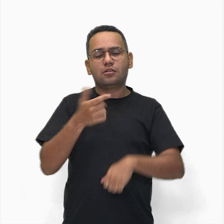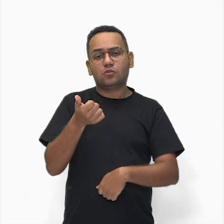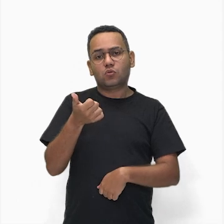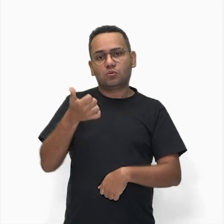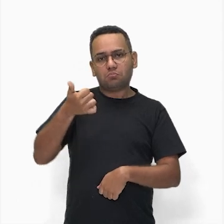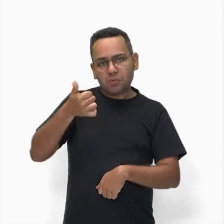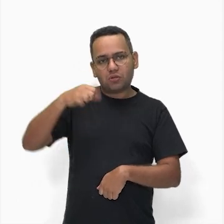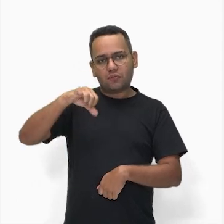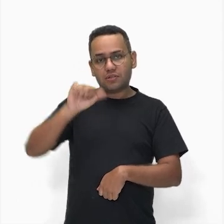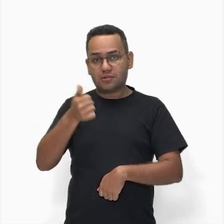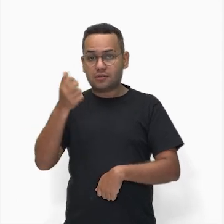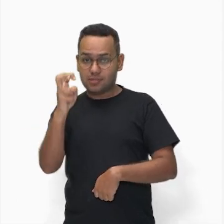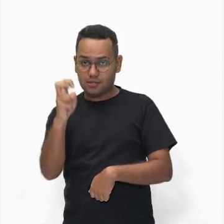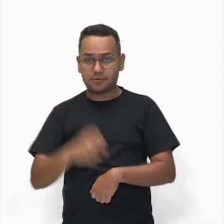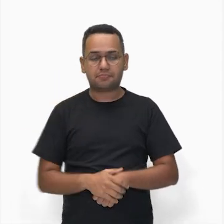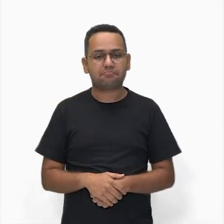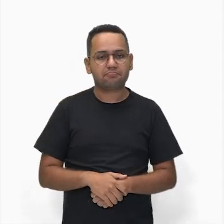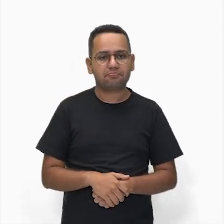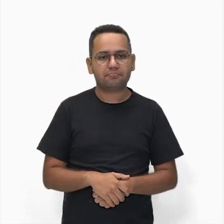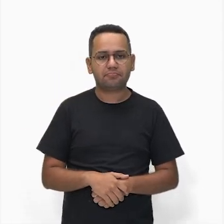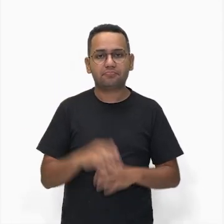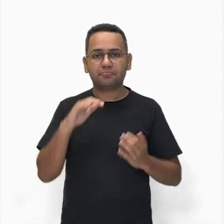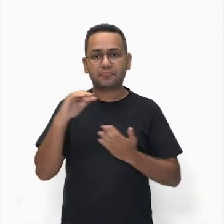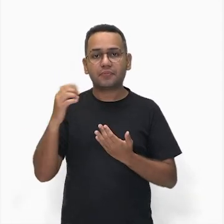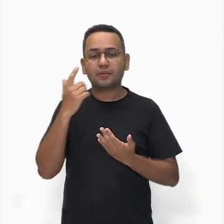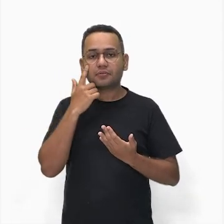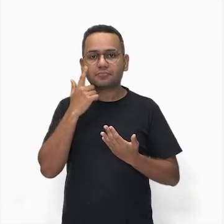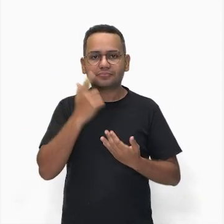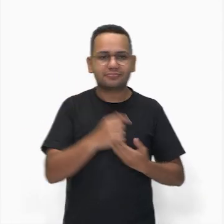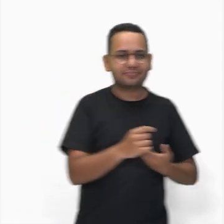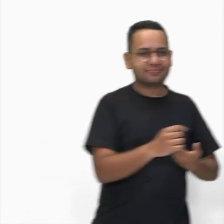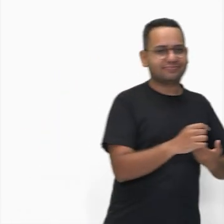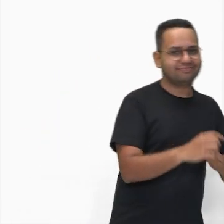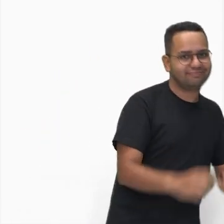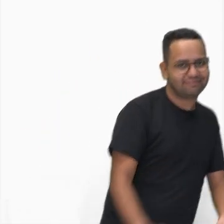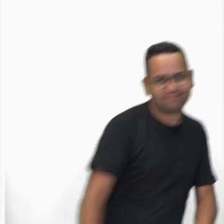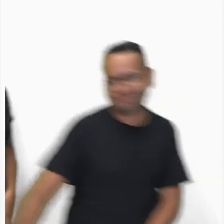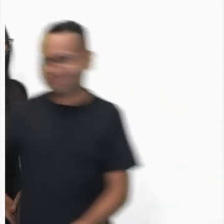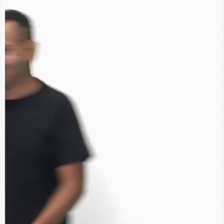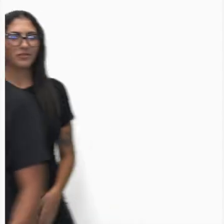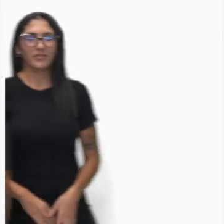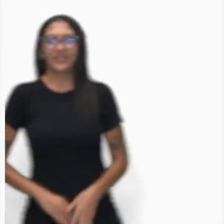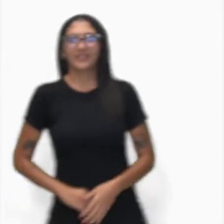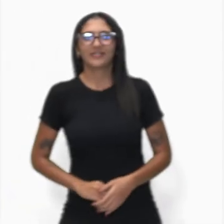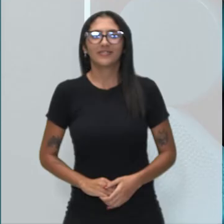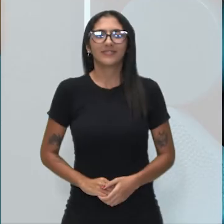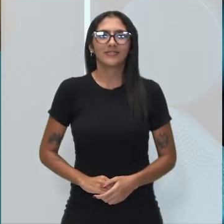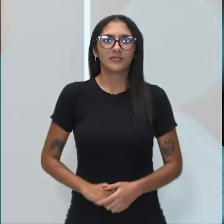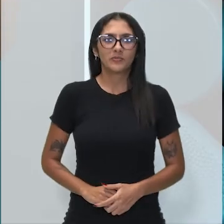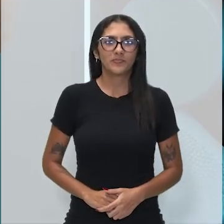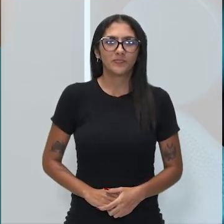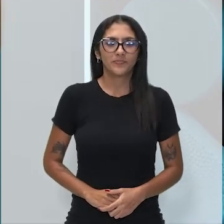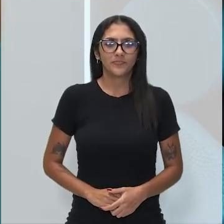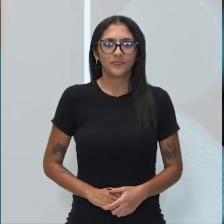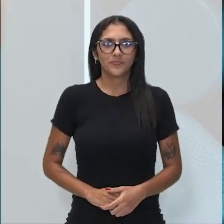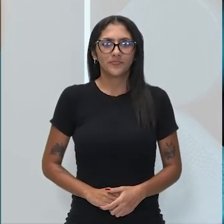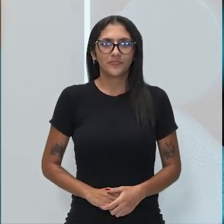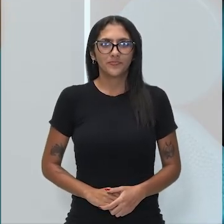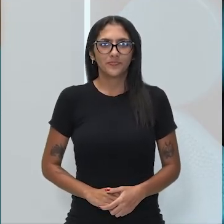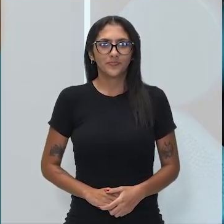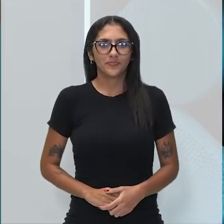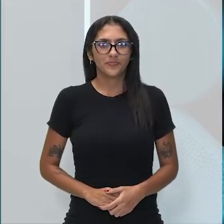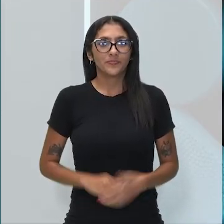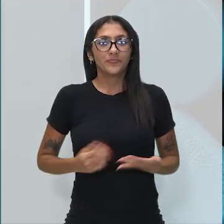1915, ok? Percebam que esse texto, voltando aqui comigo, essa história vai ser ali